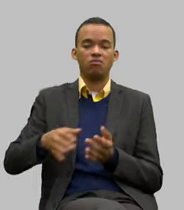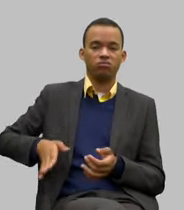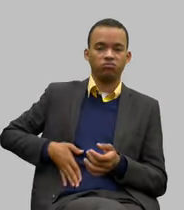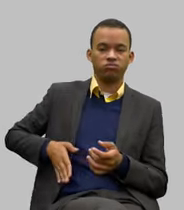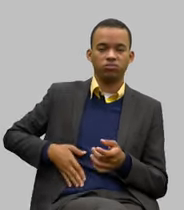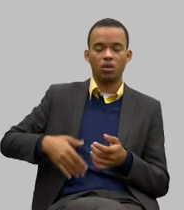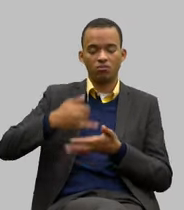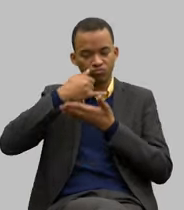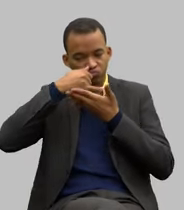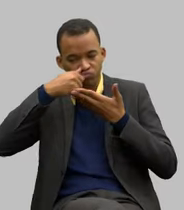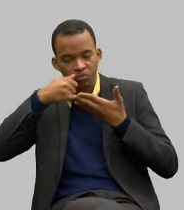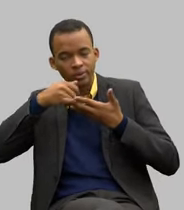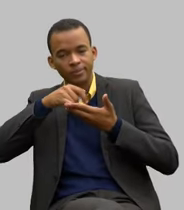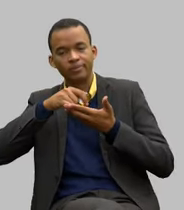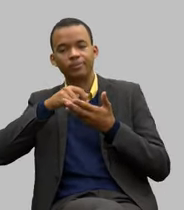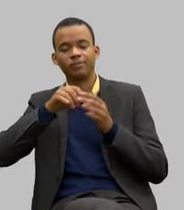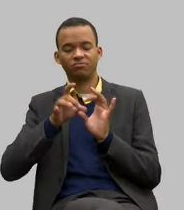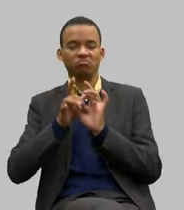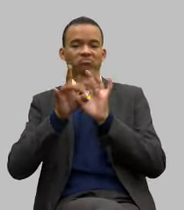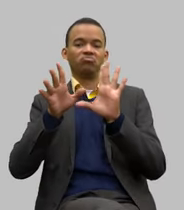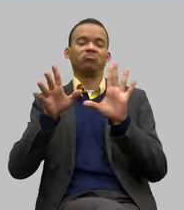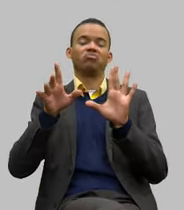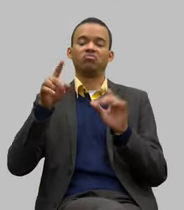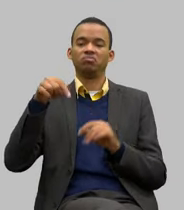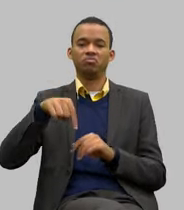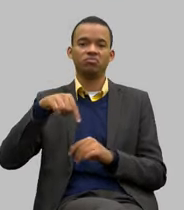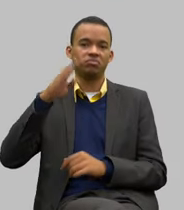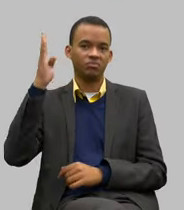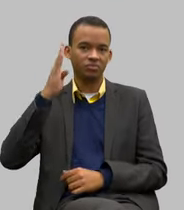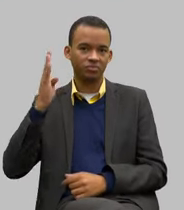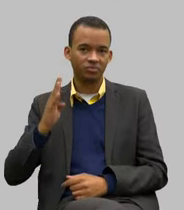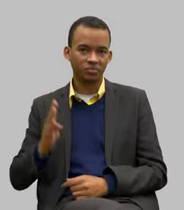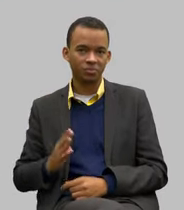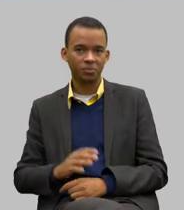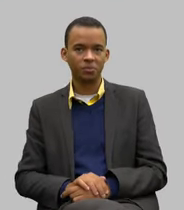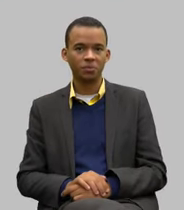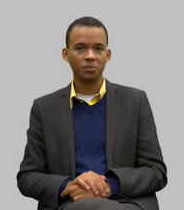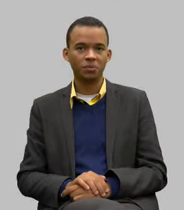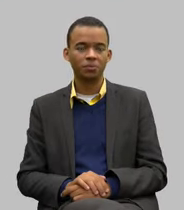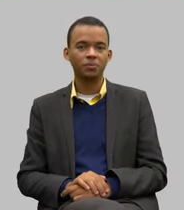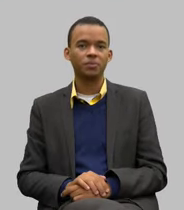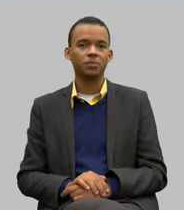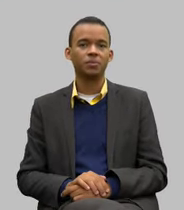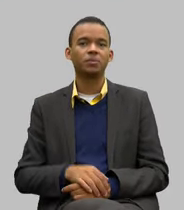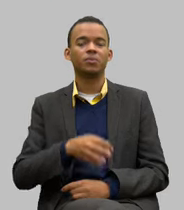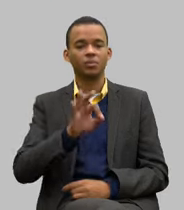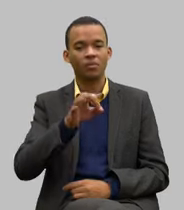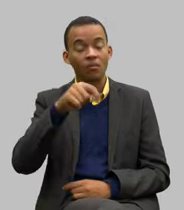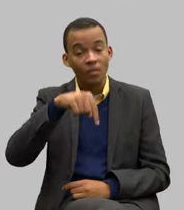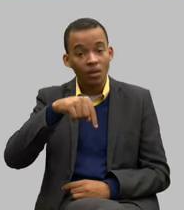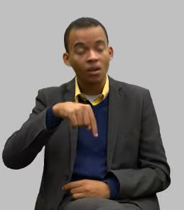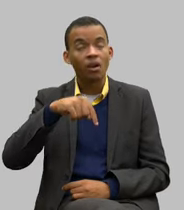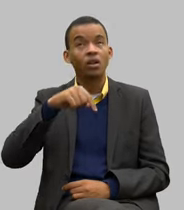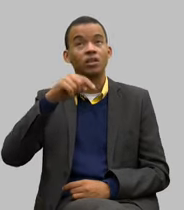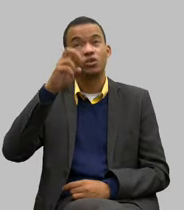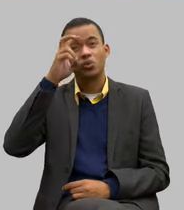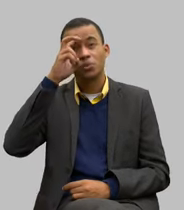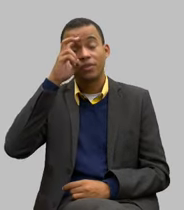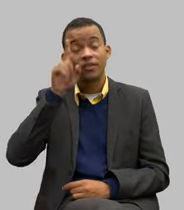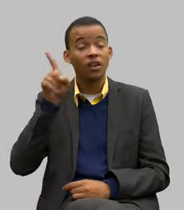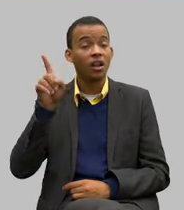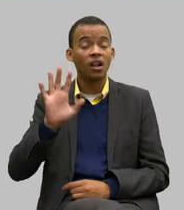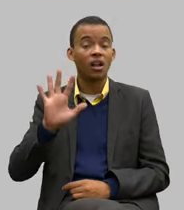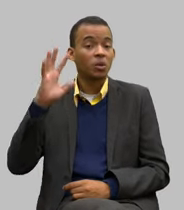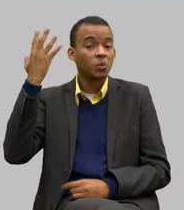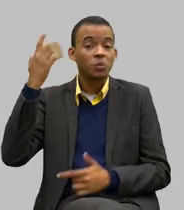que esse Ministro tem noção que acontece aqui na ponta da linha como esse episódio agora de quinta-feira a luz do dia será que esses ministros